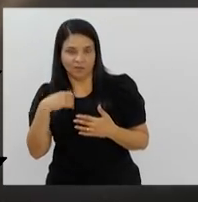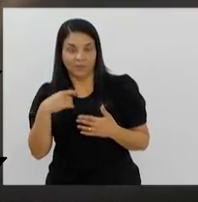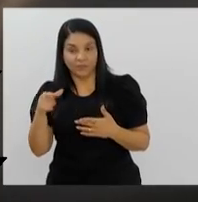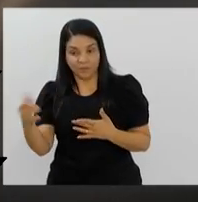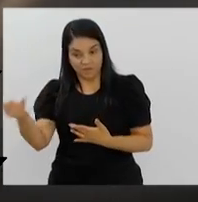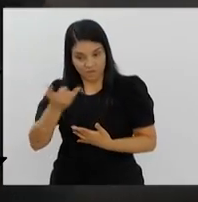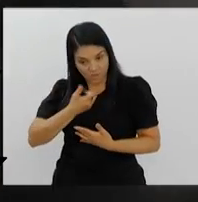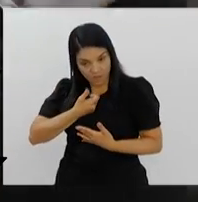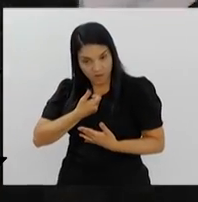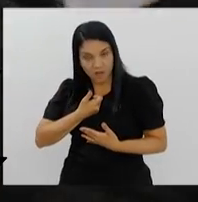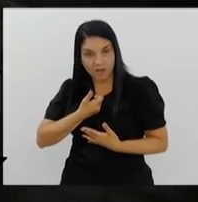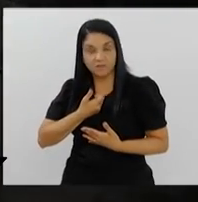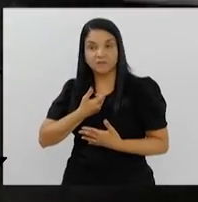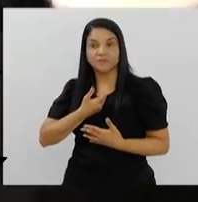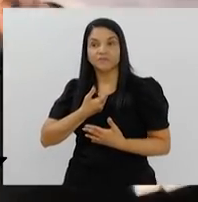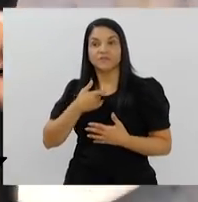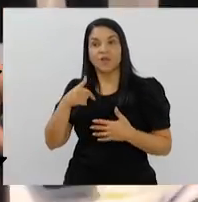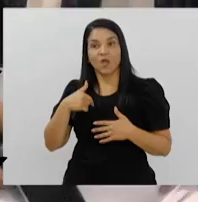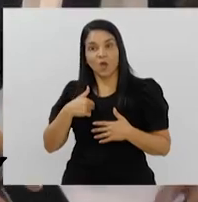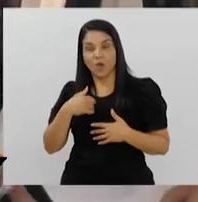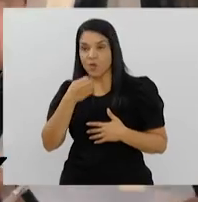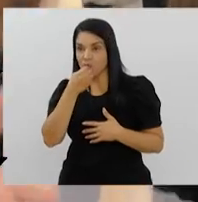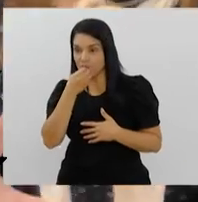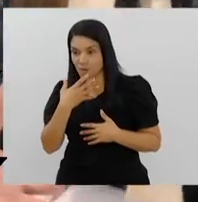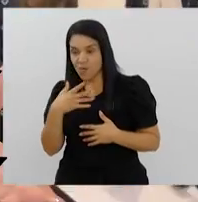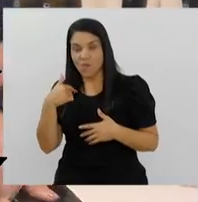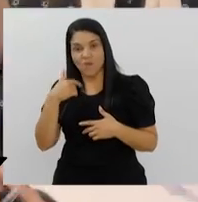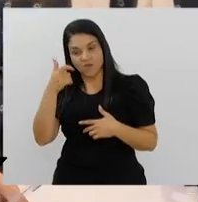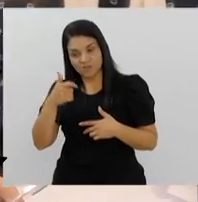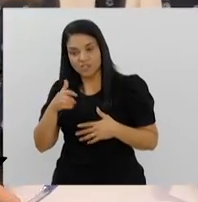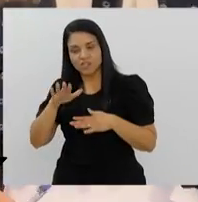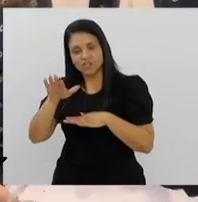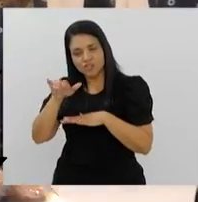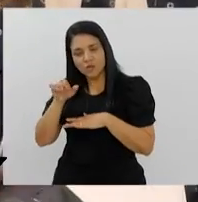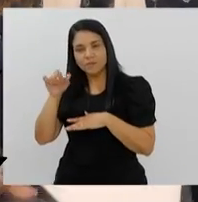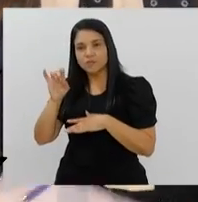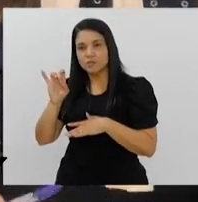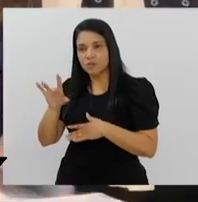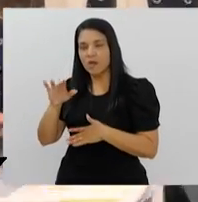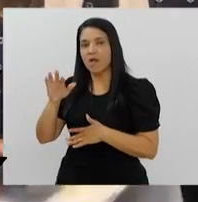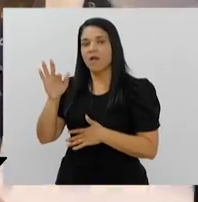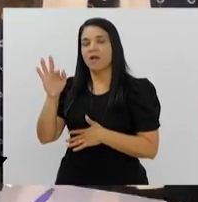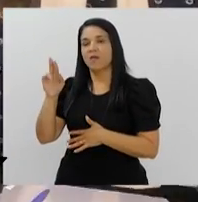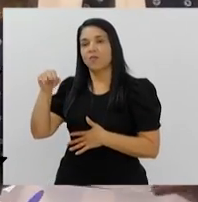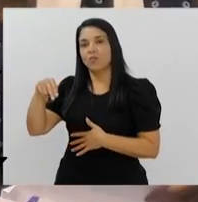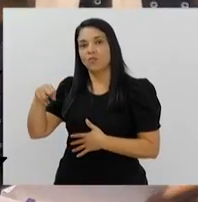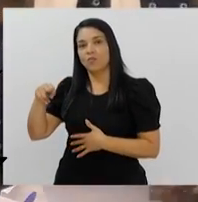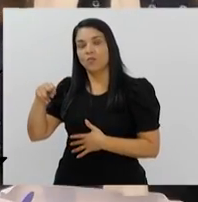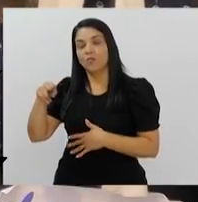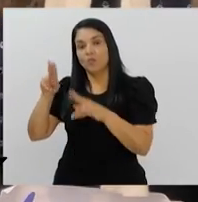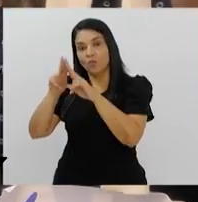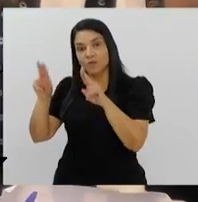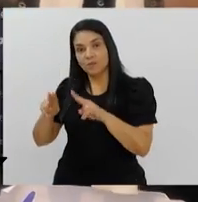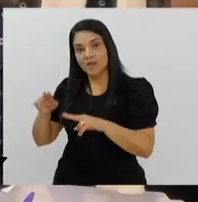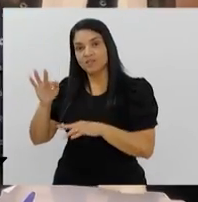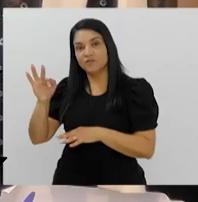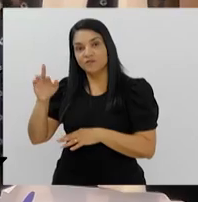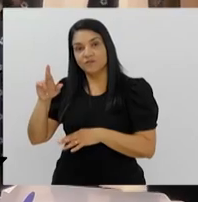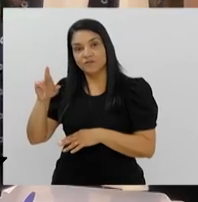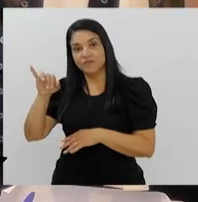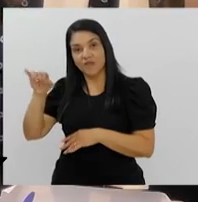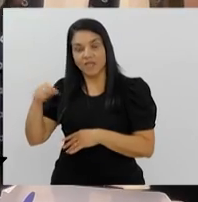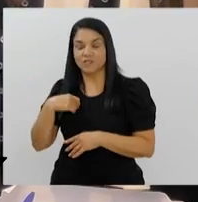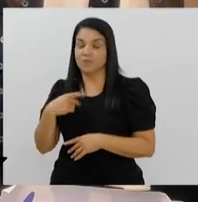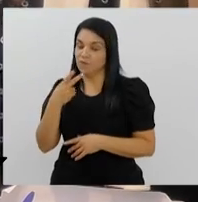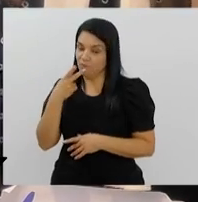não faz o seguinte eu sou bonzinho Chama sua ferge eu tudo bem topei Por que que topei para não dizer que sou